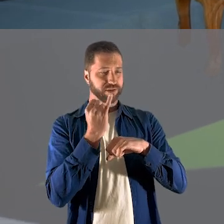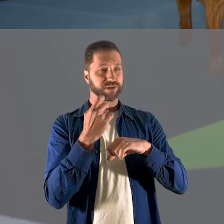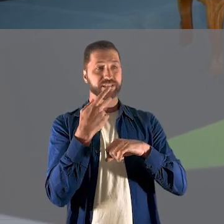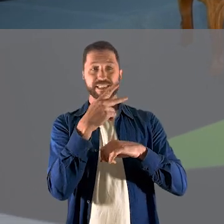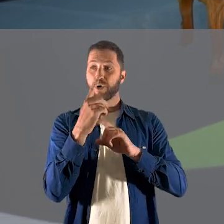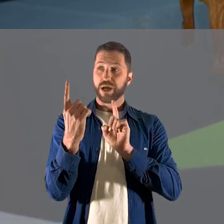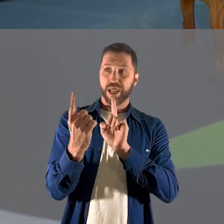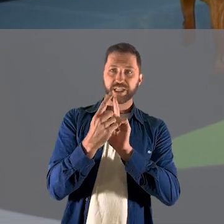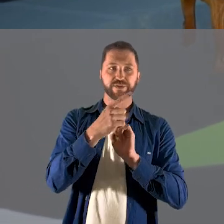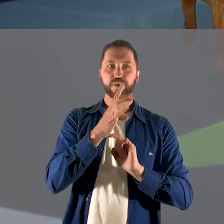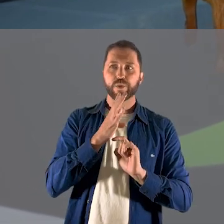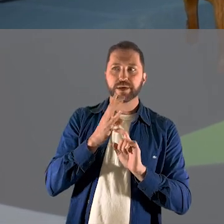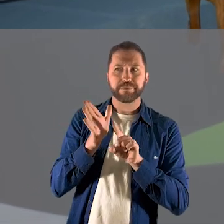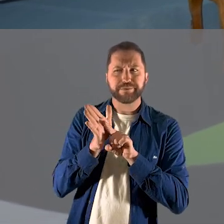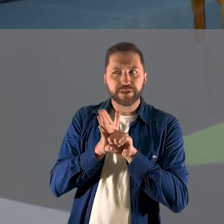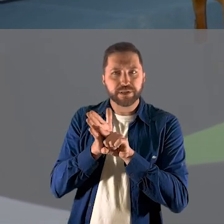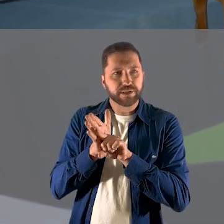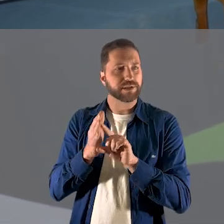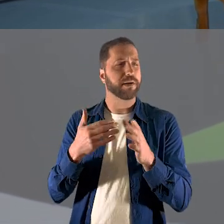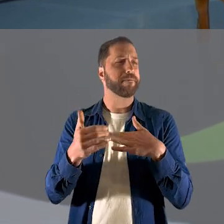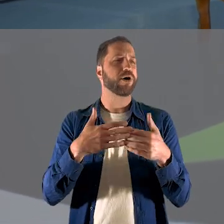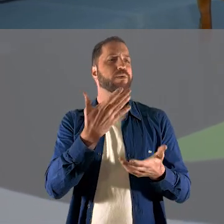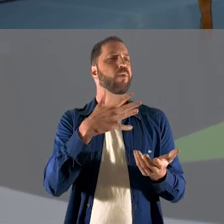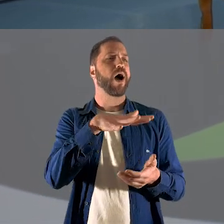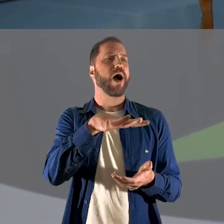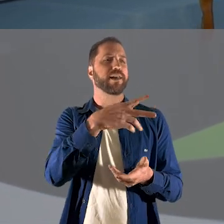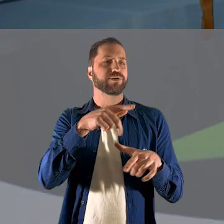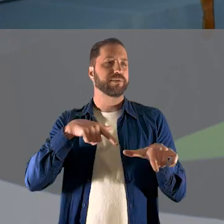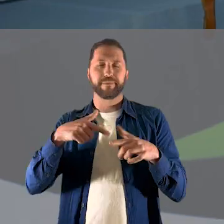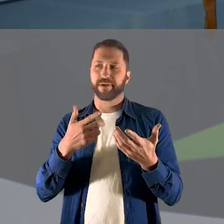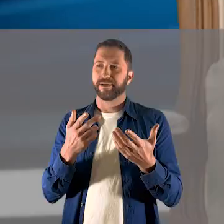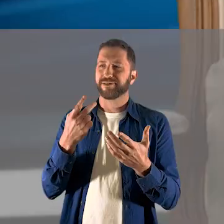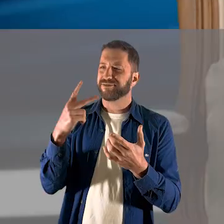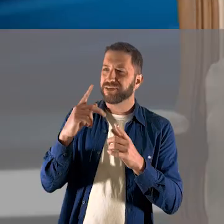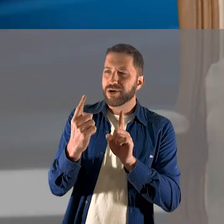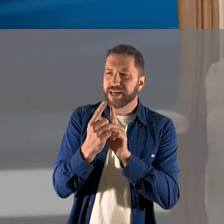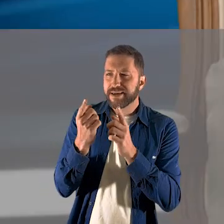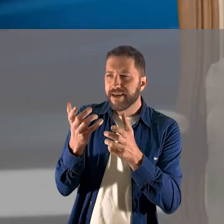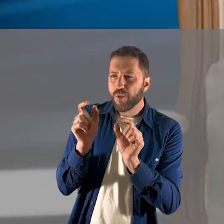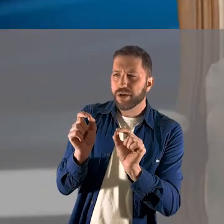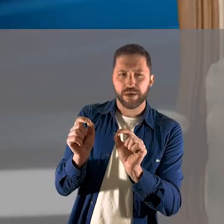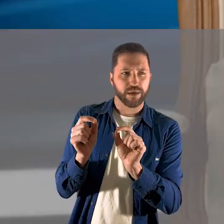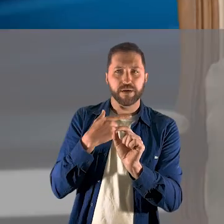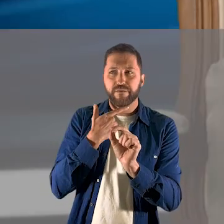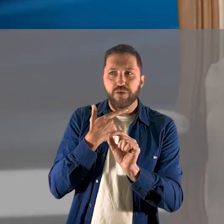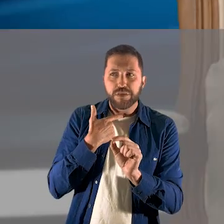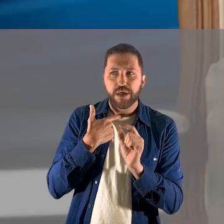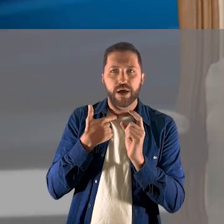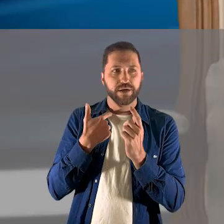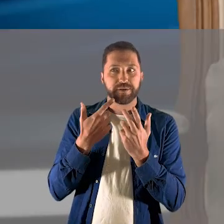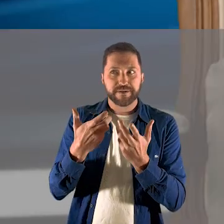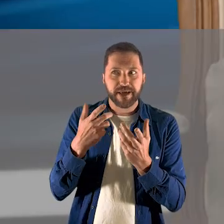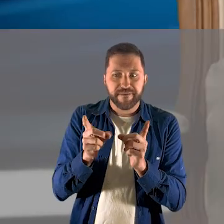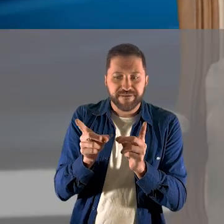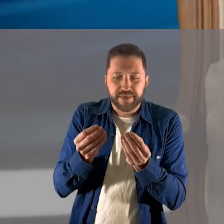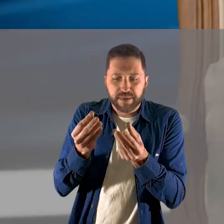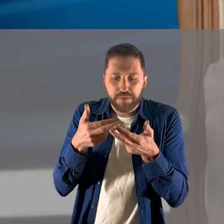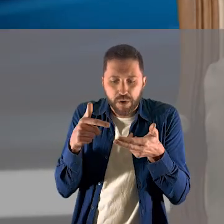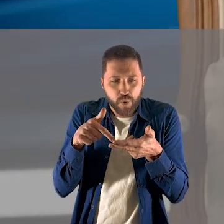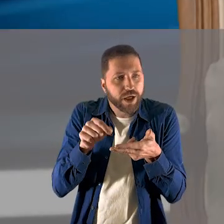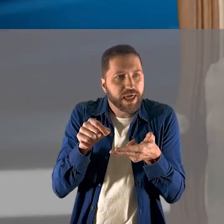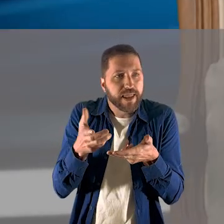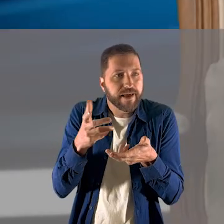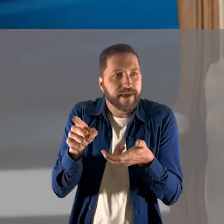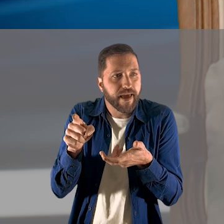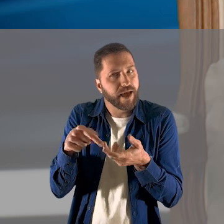é entenda o seu cliente seja o segmento que for entenda o que que o seu cliente deseja o que que o seu que é o que que você cliente